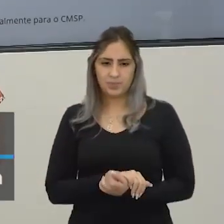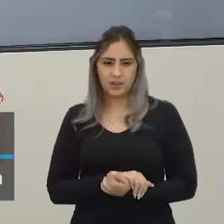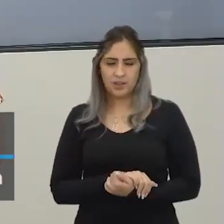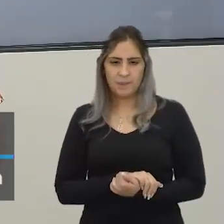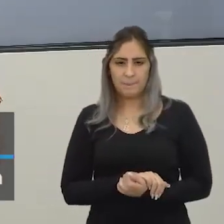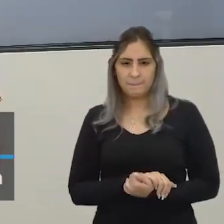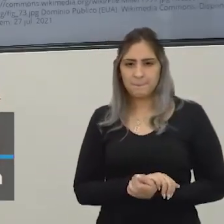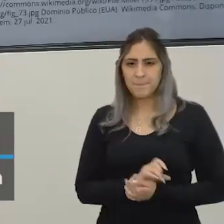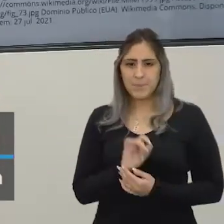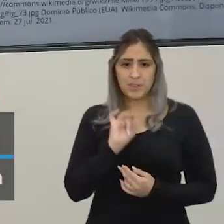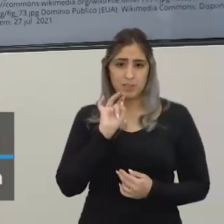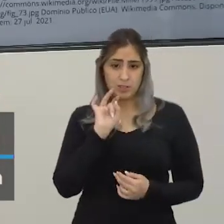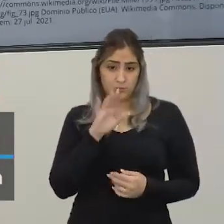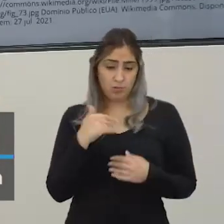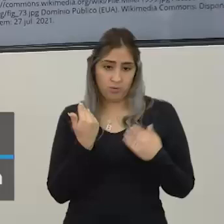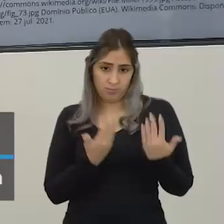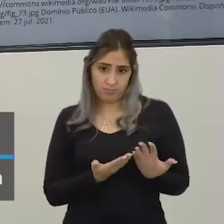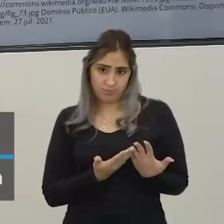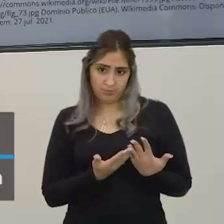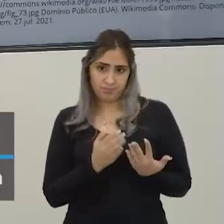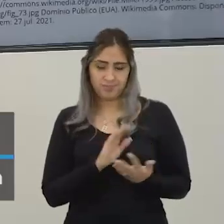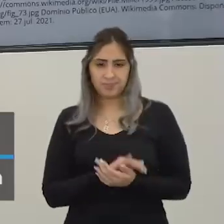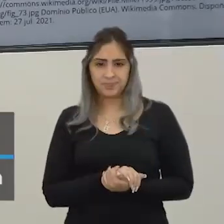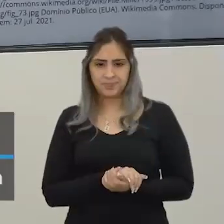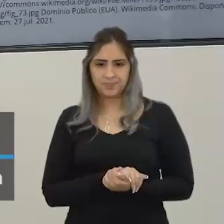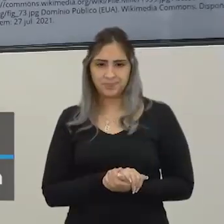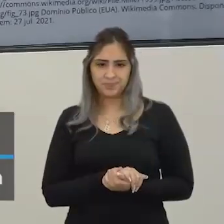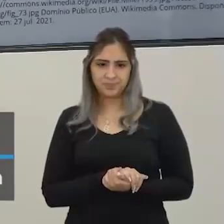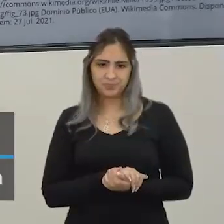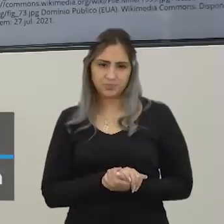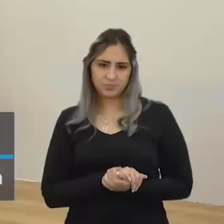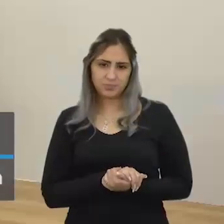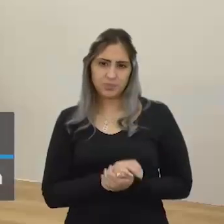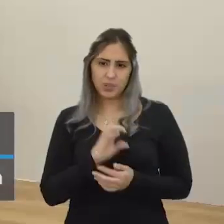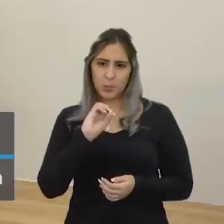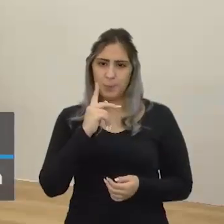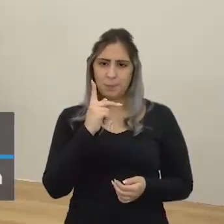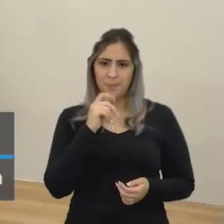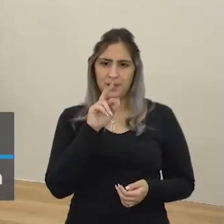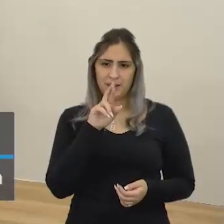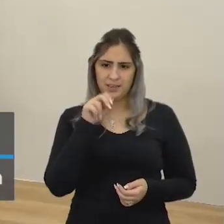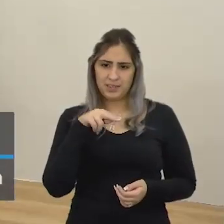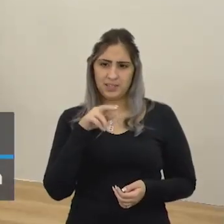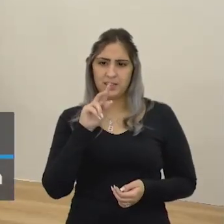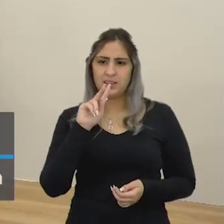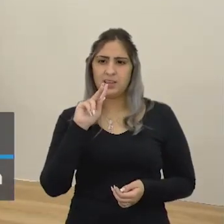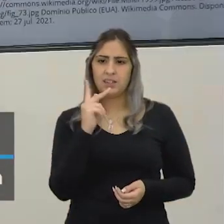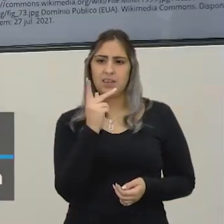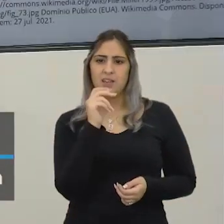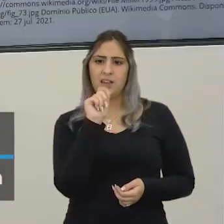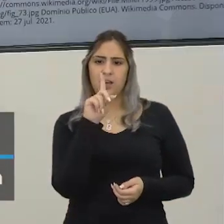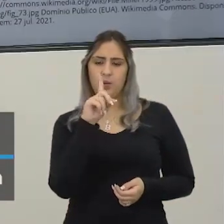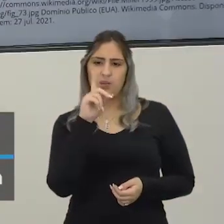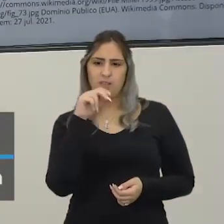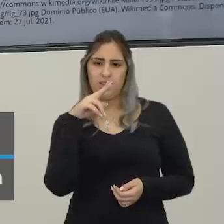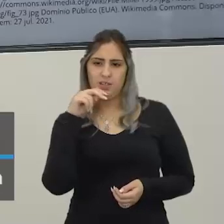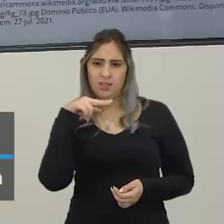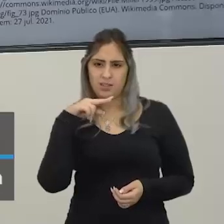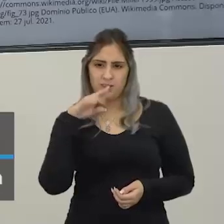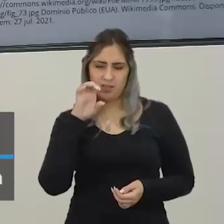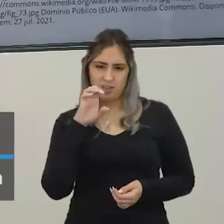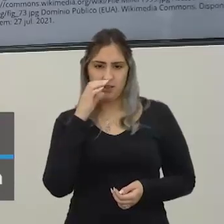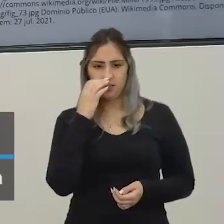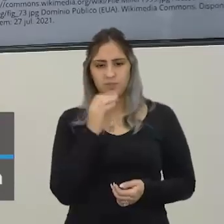coacervados. Só que daí, né, Oparin e Haldane tiveram sucesso na